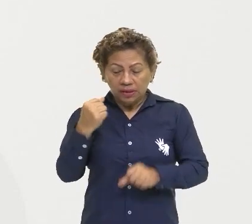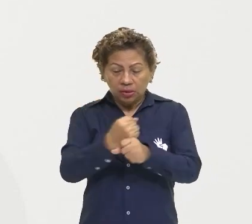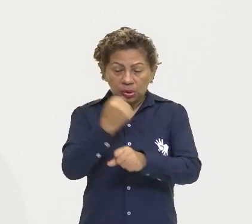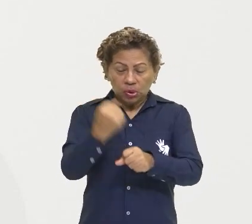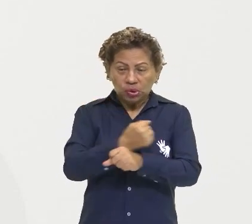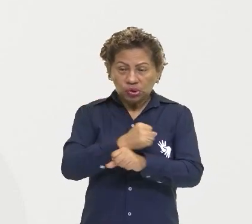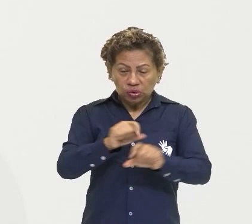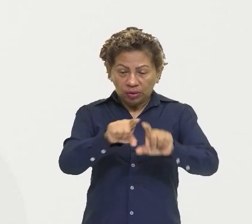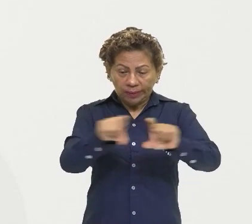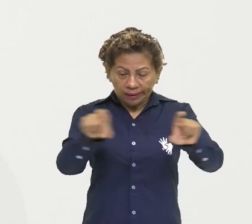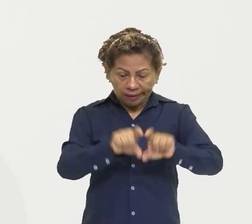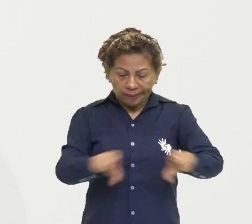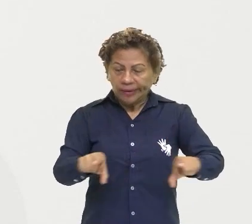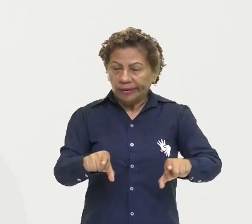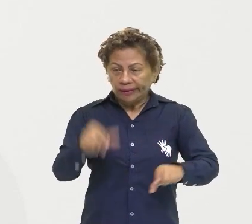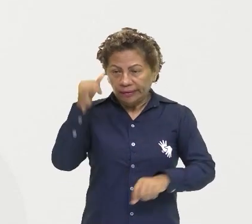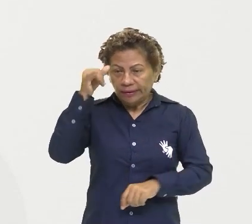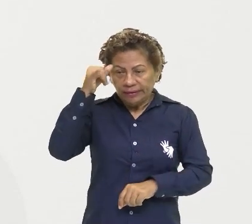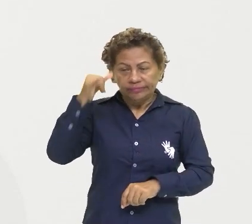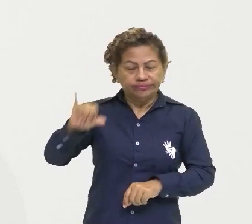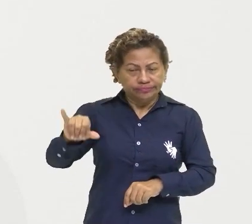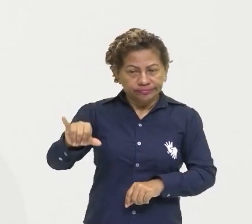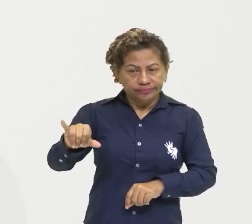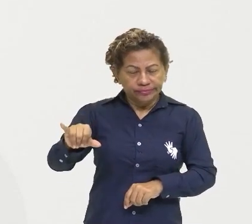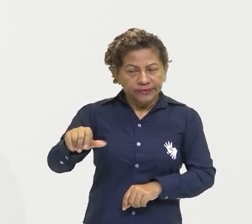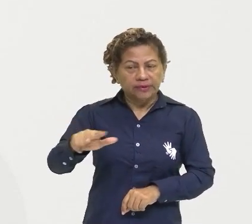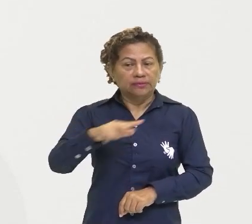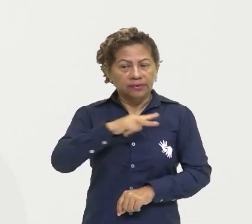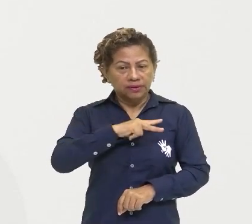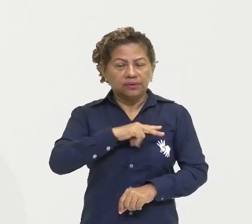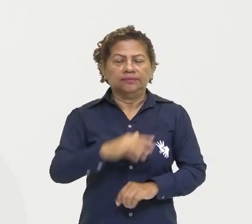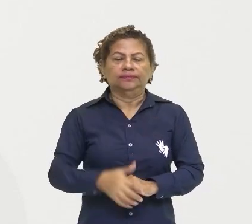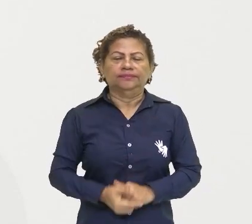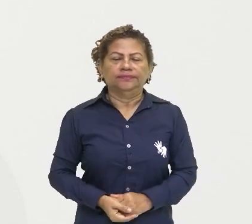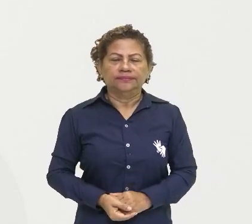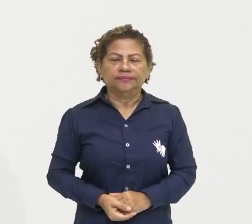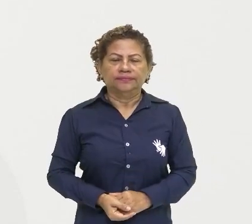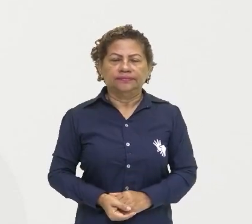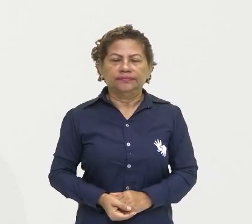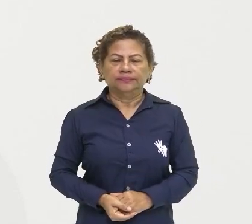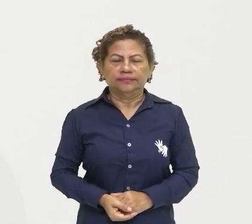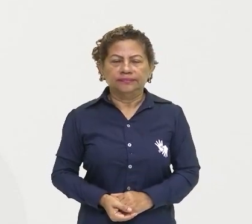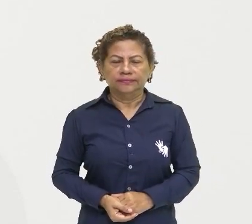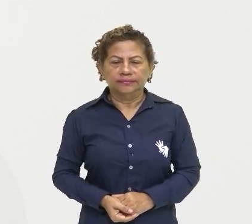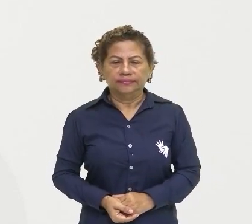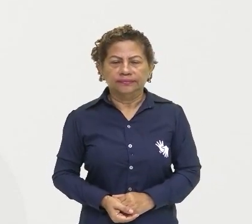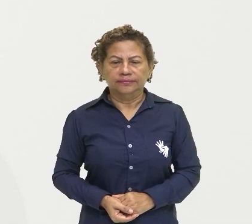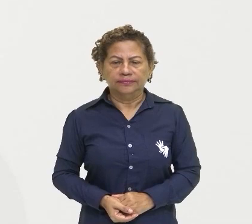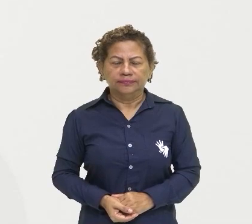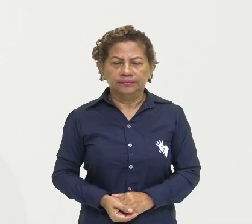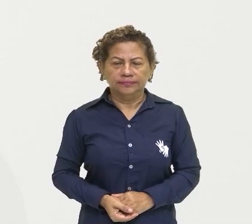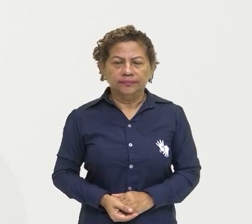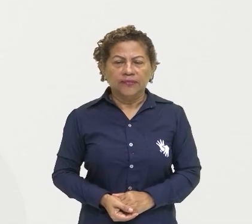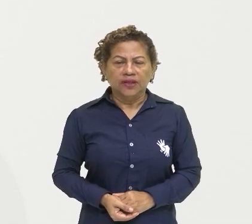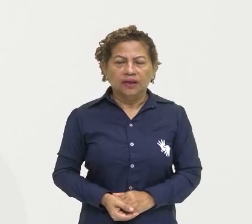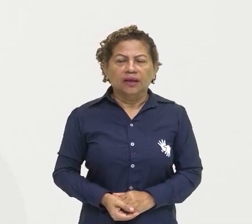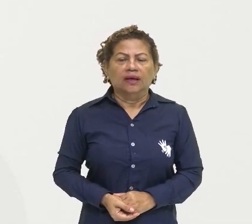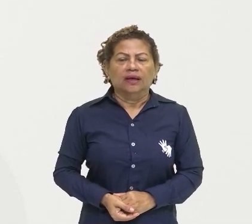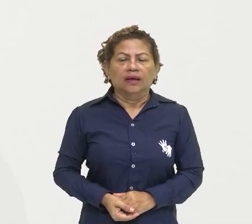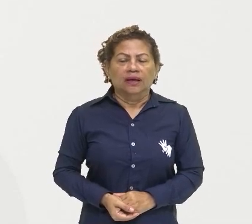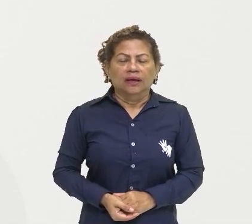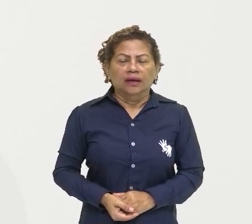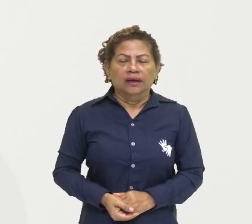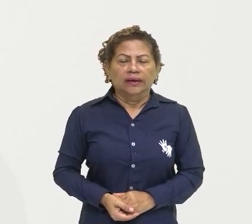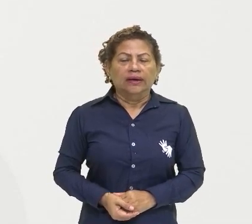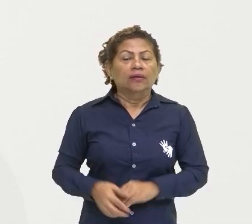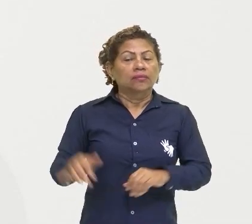tirar o caráter público dele, tudo bem? Arquitetura e urbanismo excludente é o nome desse fenômeno aqui.